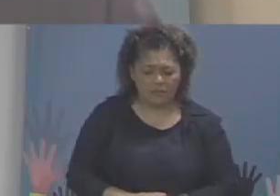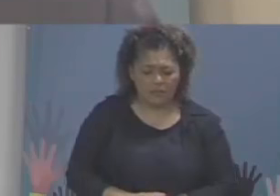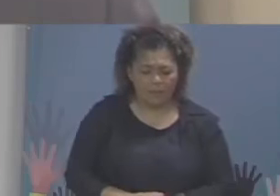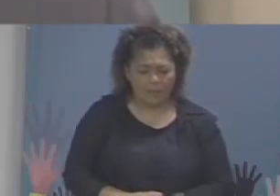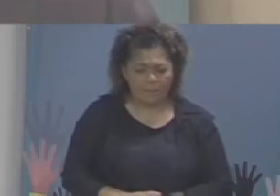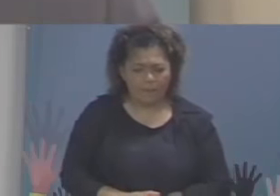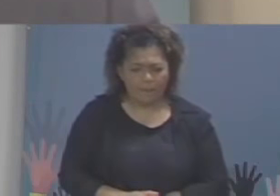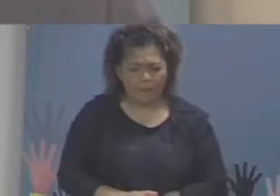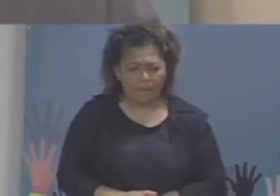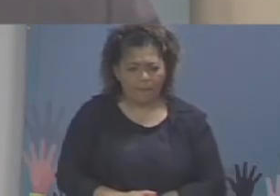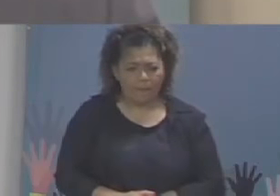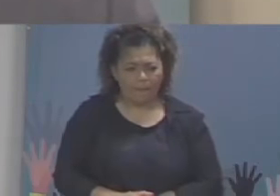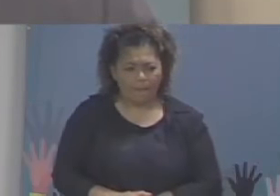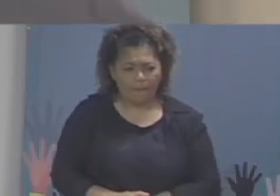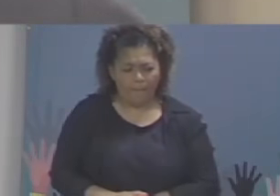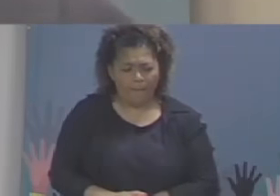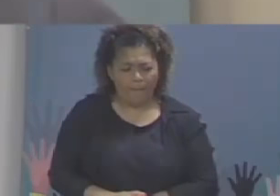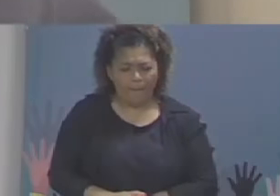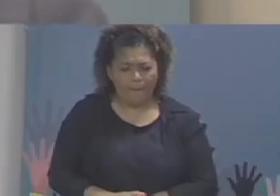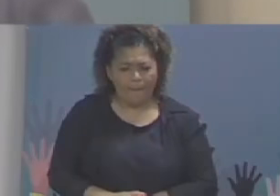Carlos Roberto Ciccoli.